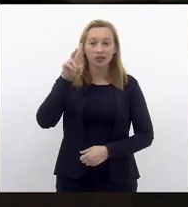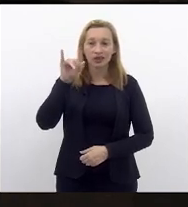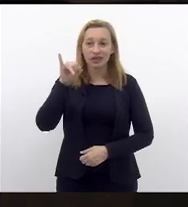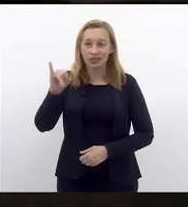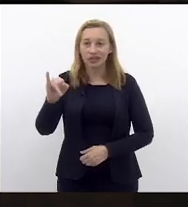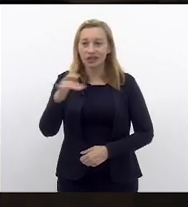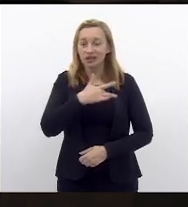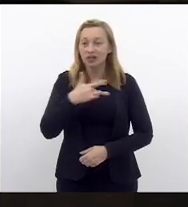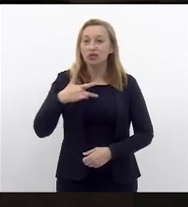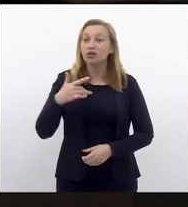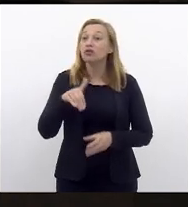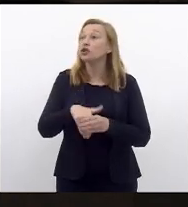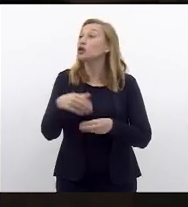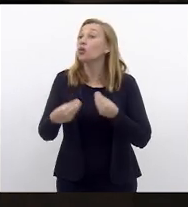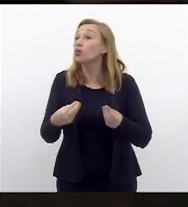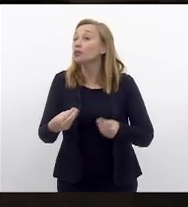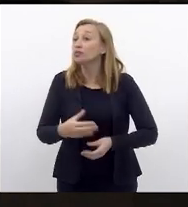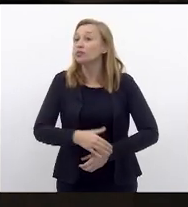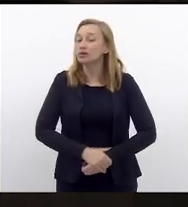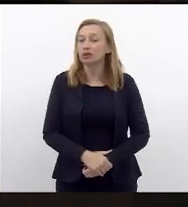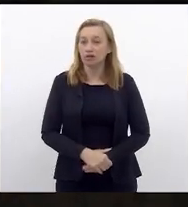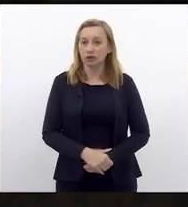Saúde, como vota?